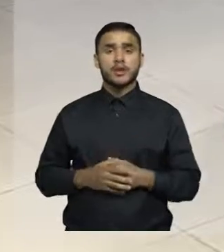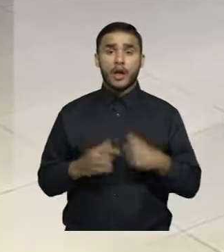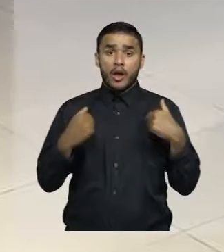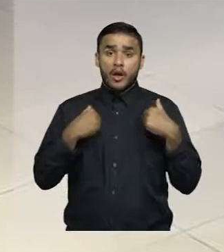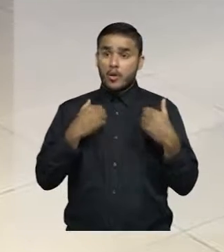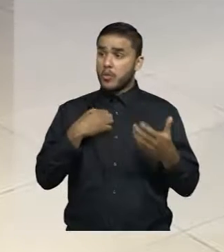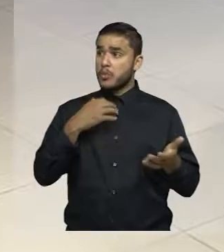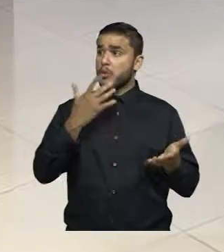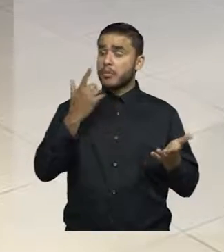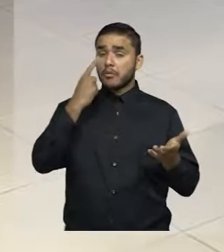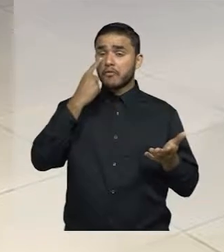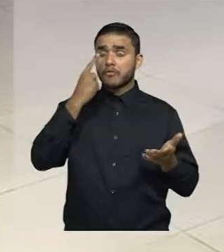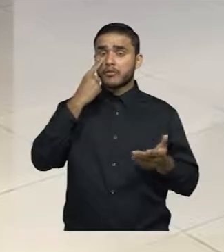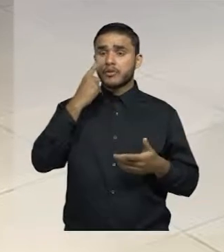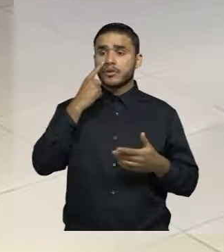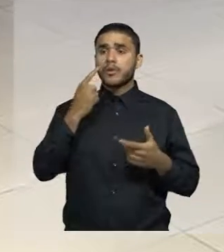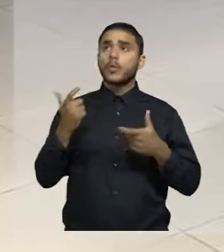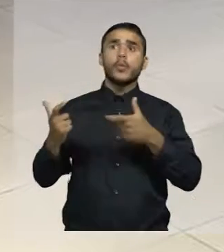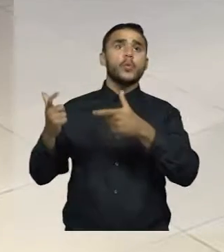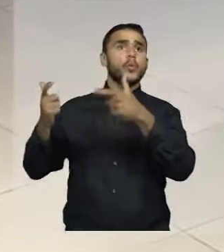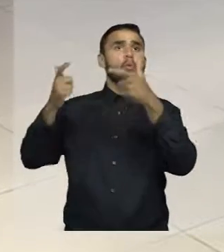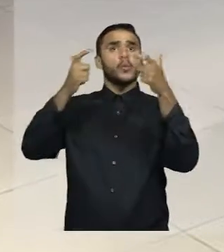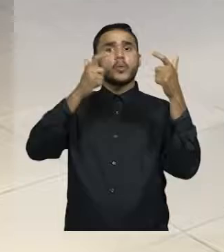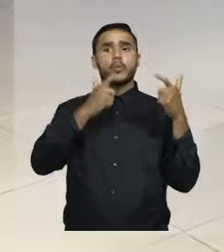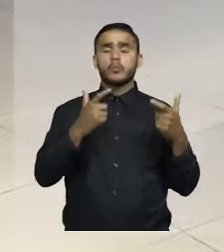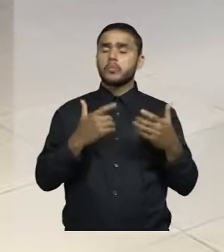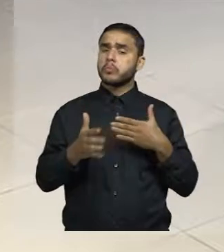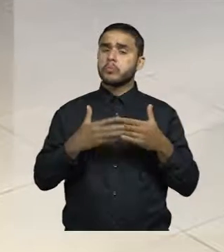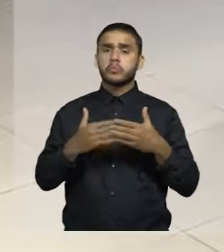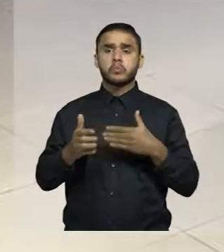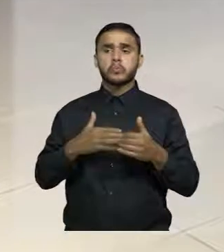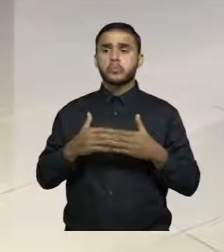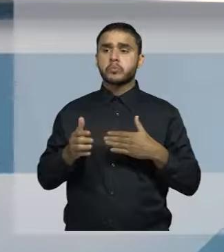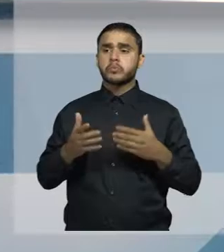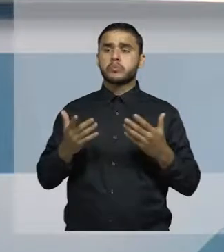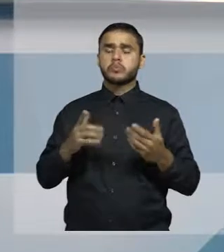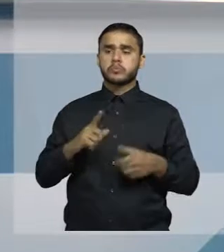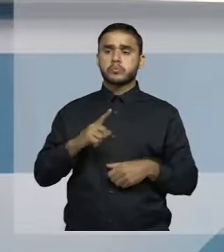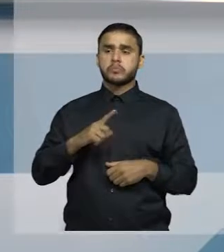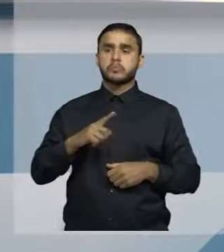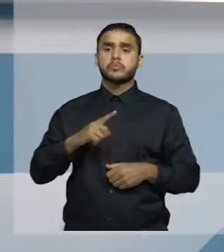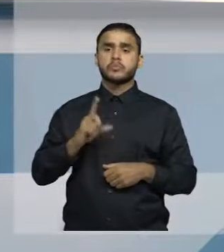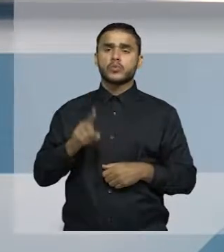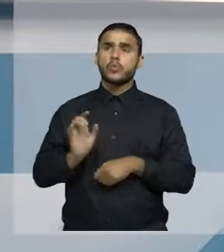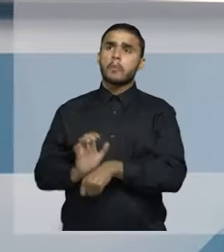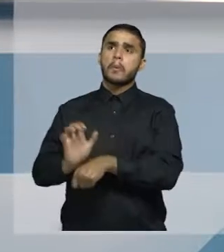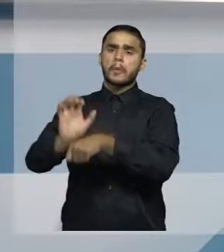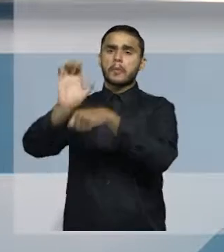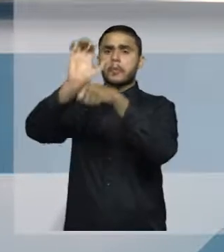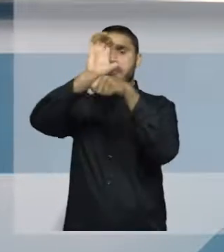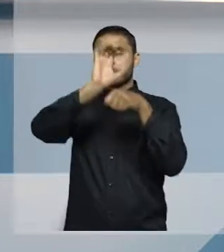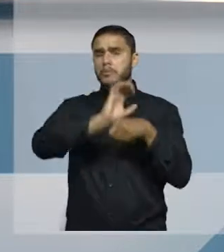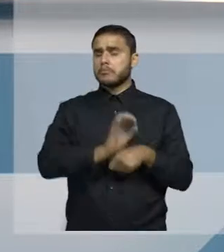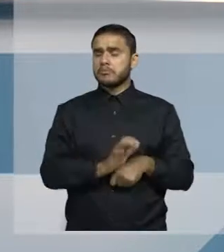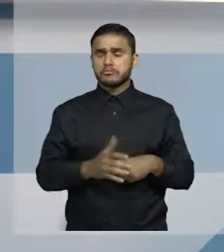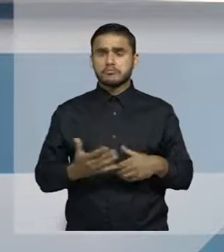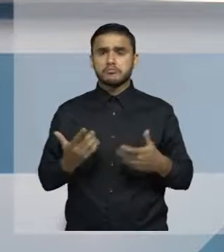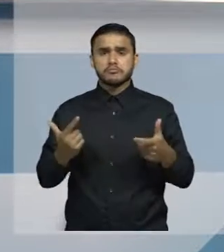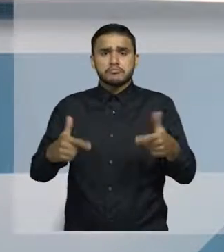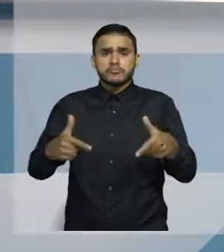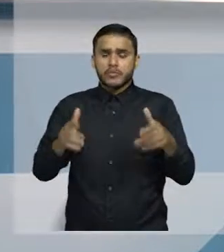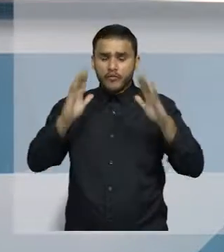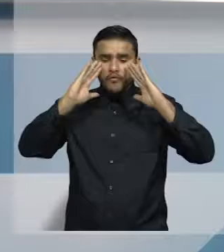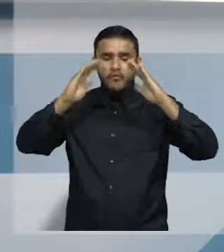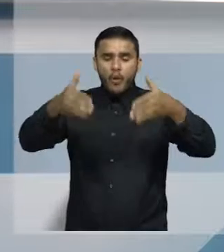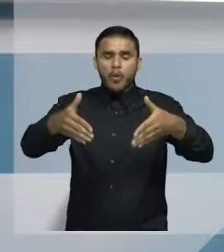não vi nenhuma experiência ainda de nenhum dos governos das 27 unidades federativas